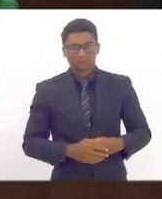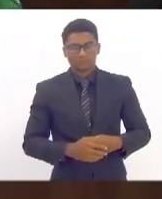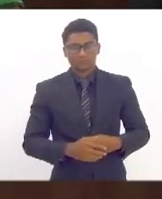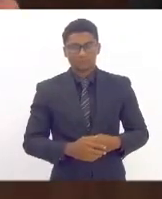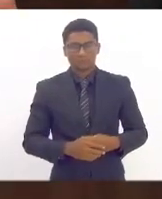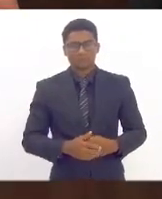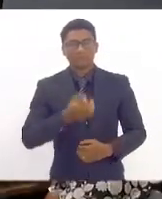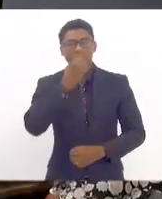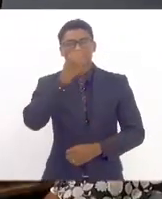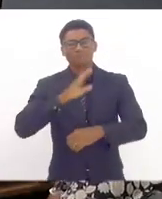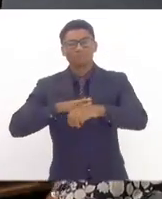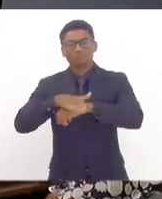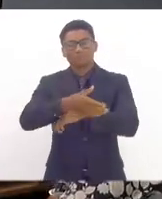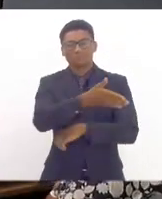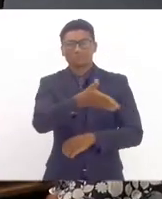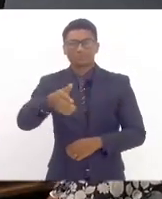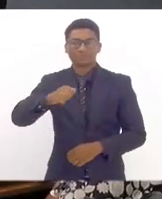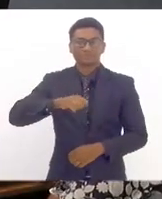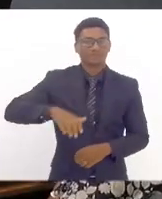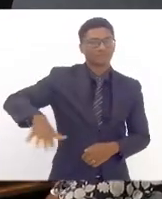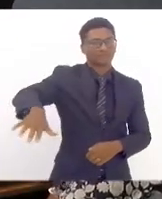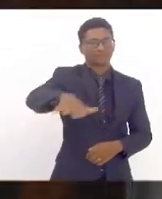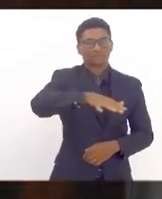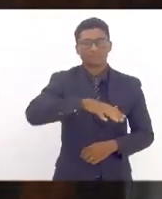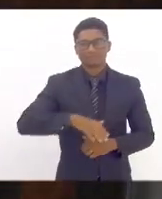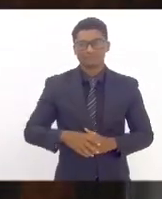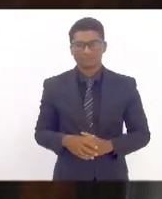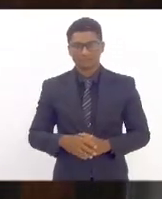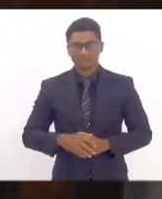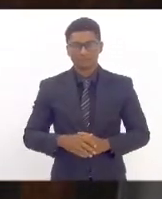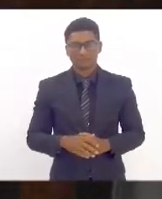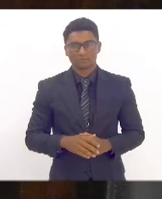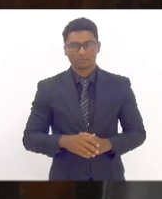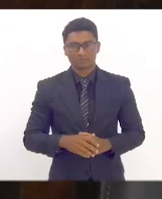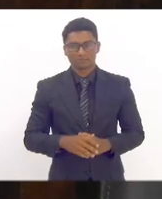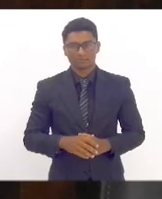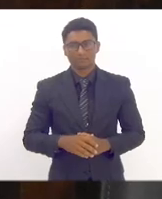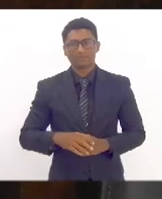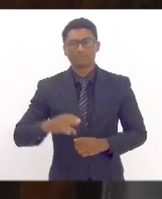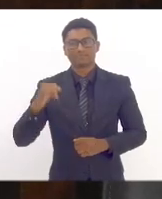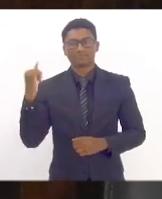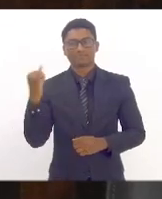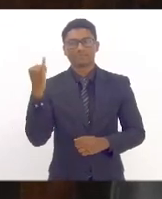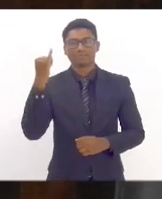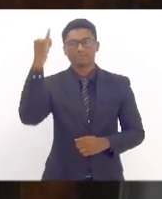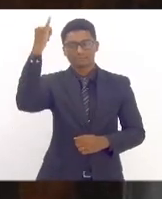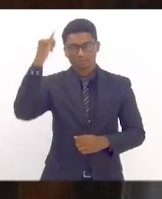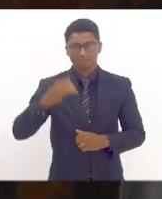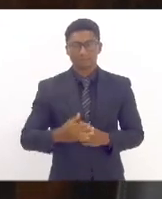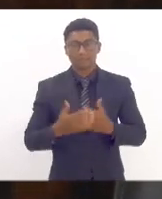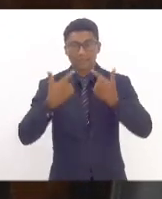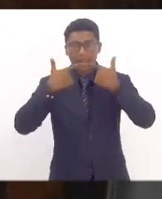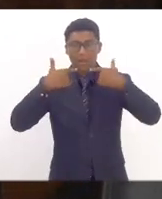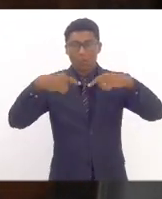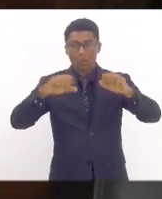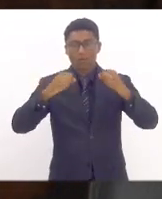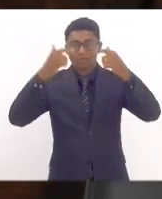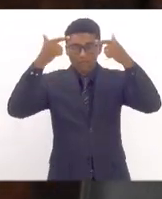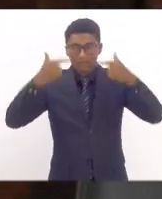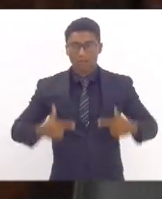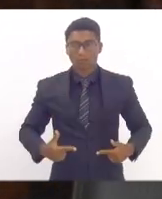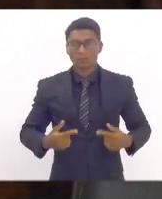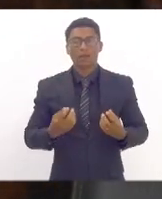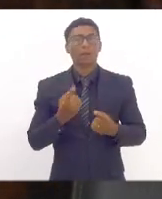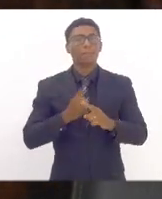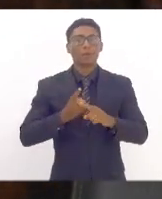Boa noite a todos a todas a todos é muito importante usar linguagem neutra para afirmar a diversidade